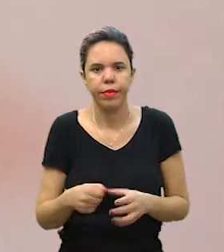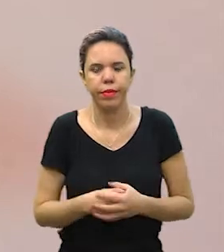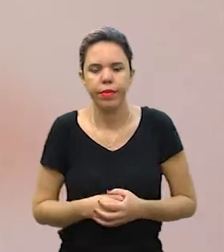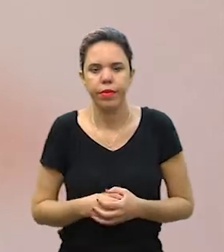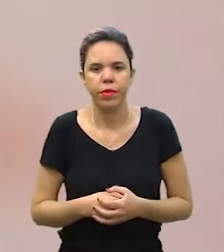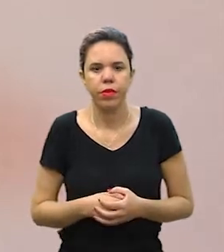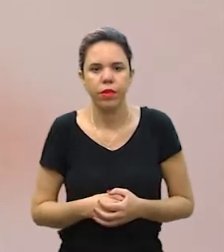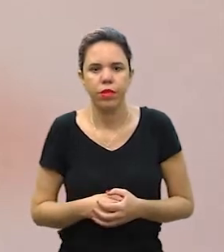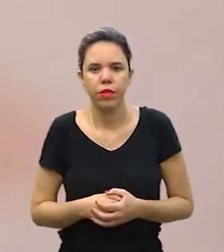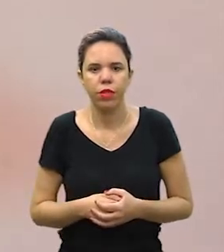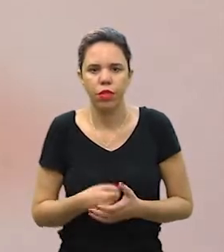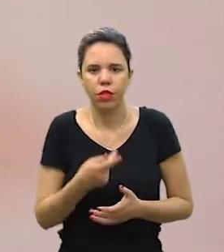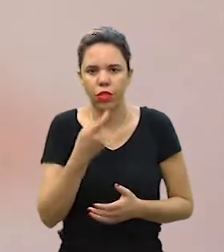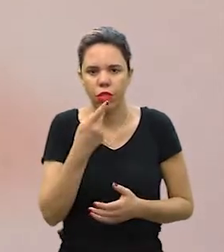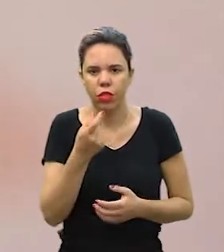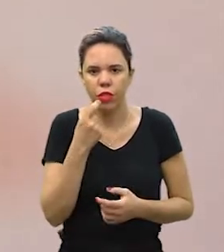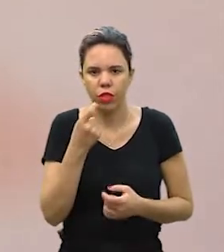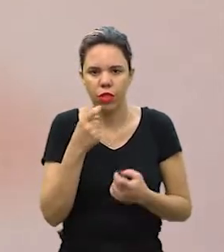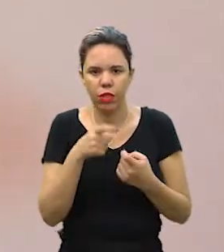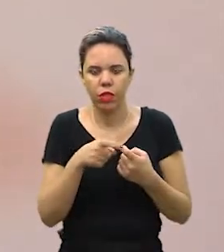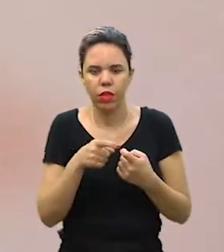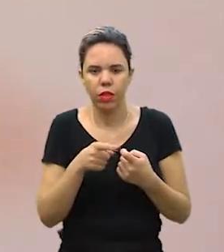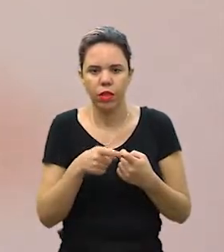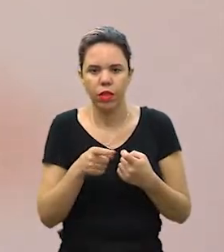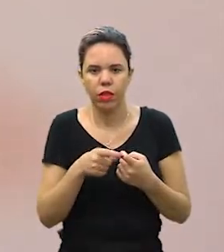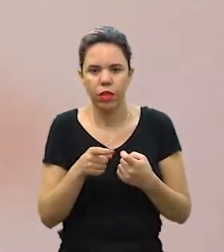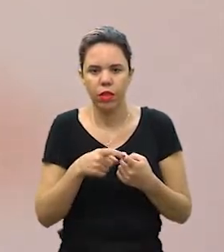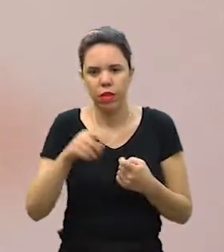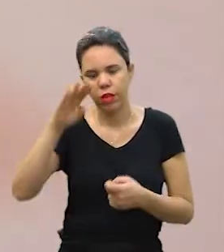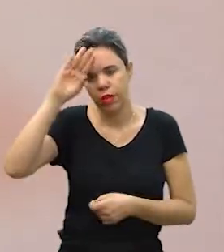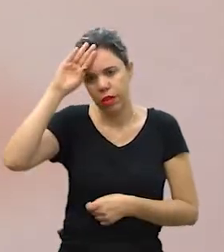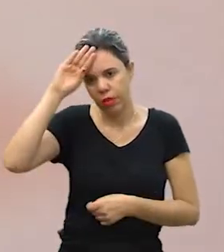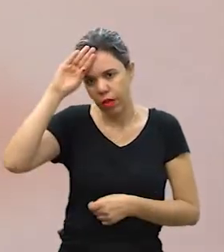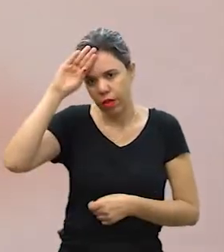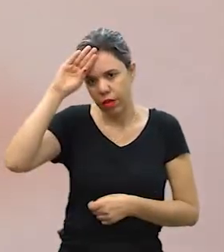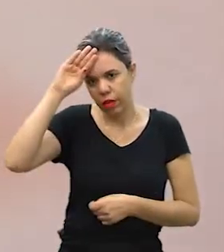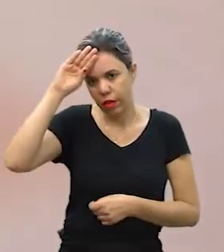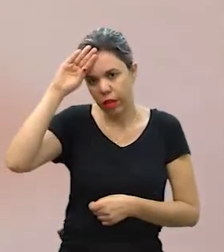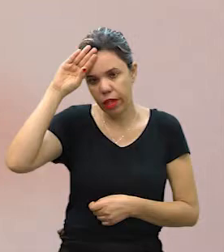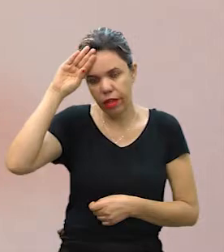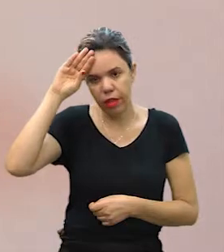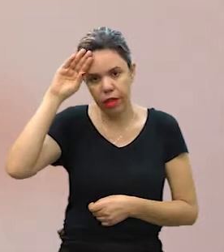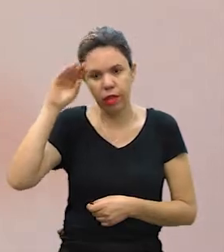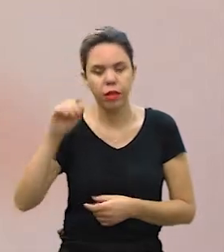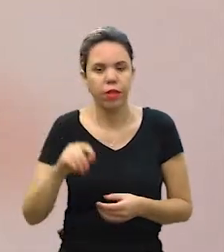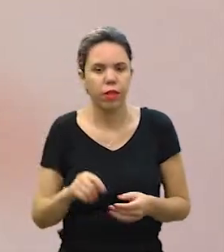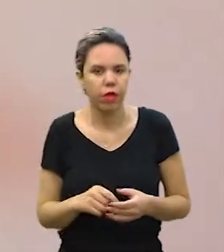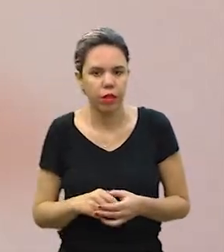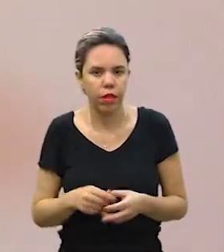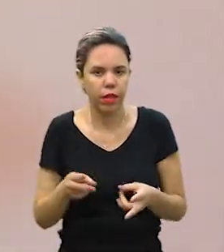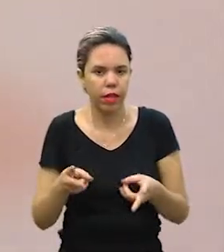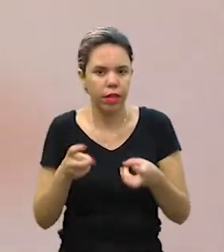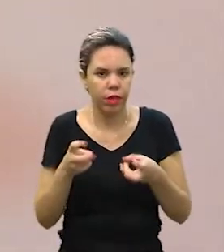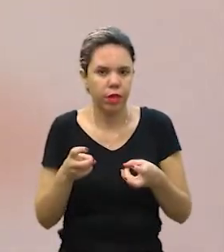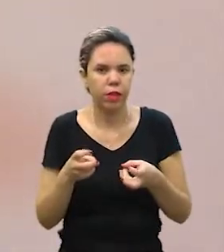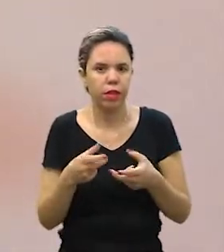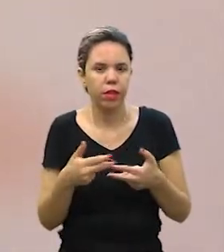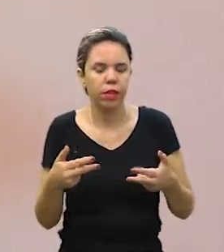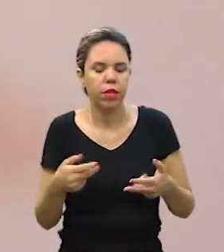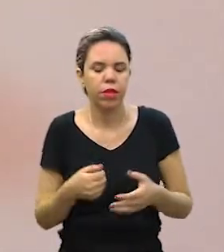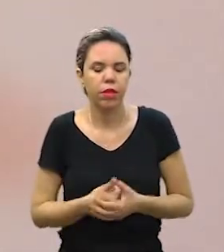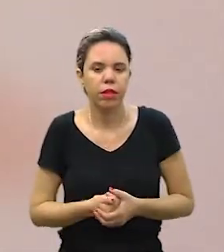Você falou aí que na dentição pode aparecer um pouquinho de febre. A febre é um sinal de que tem